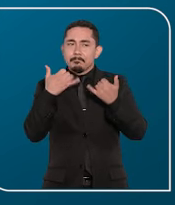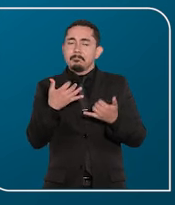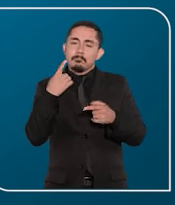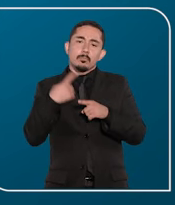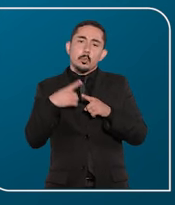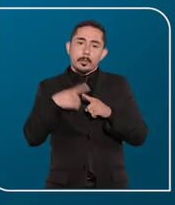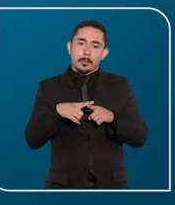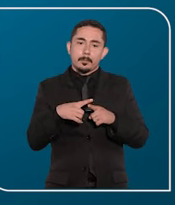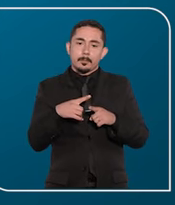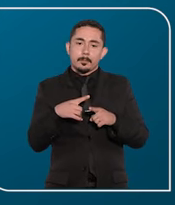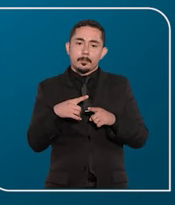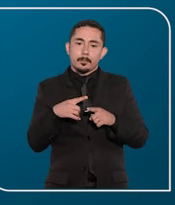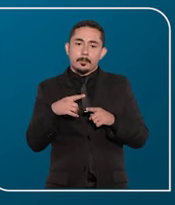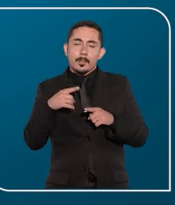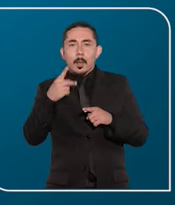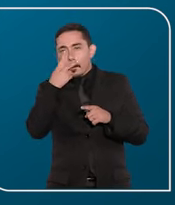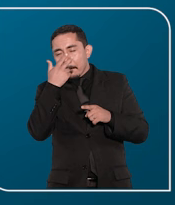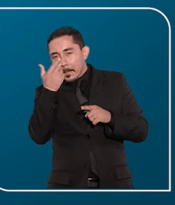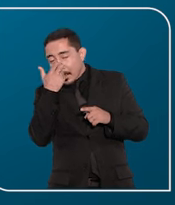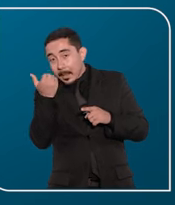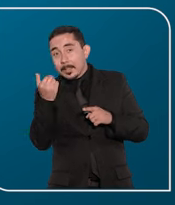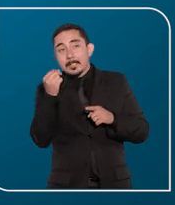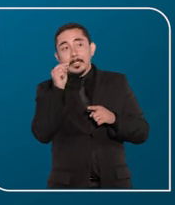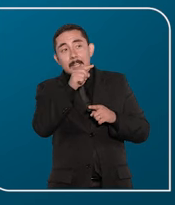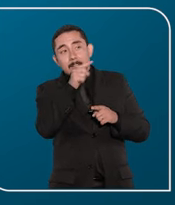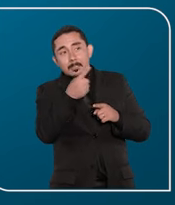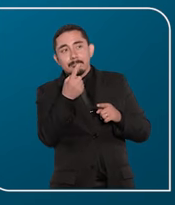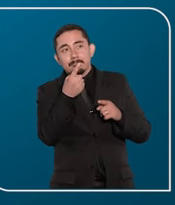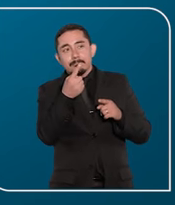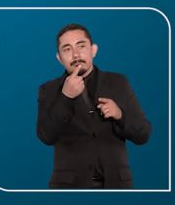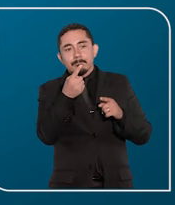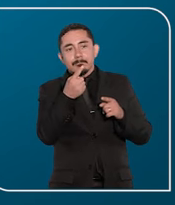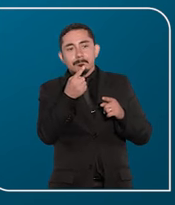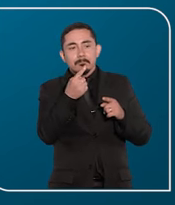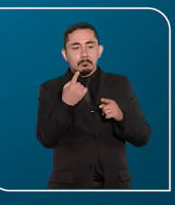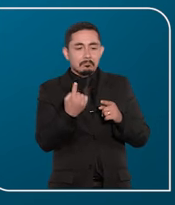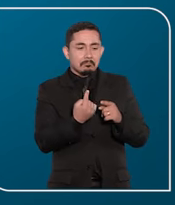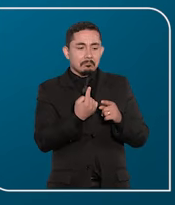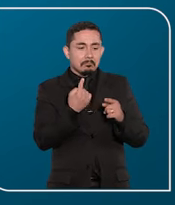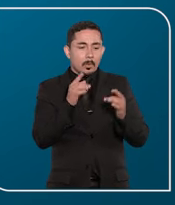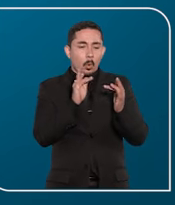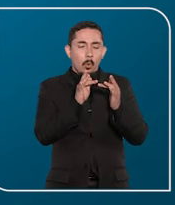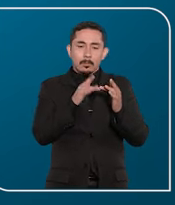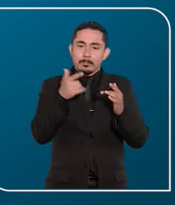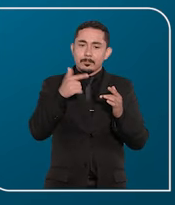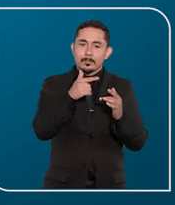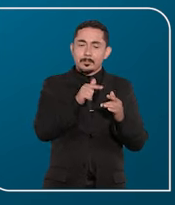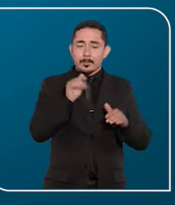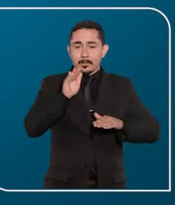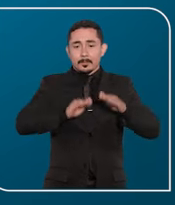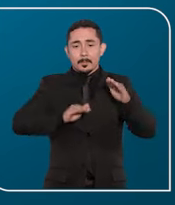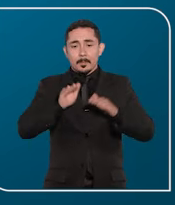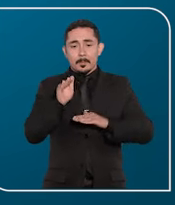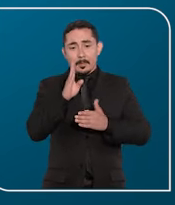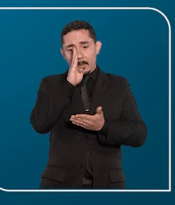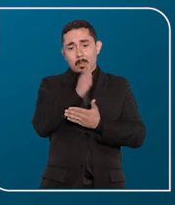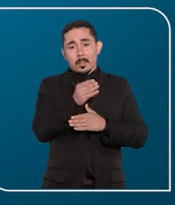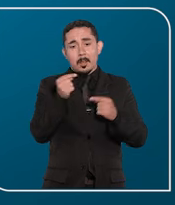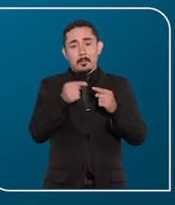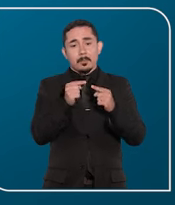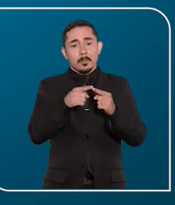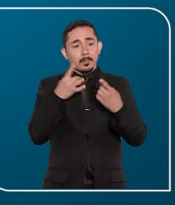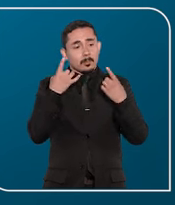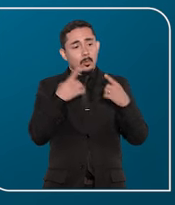esta impessoalidade das informações ou dos autos do processo, por vezes atinge muito a pessoa